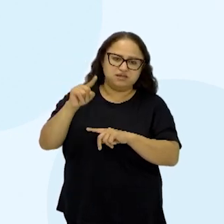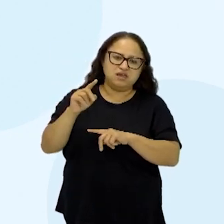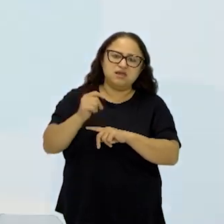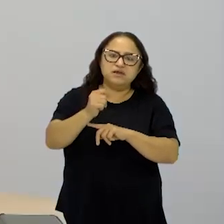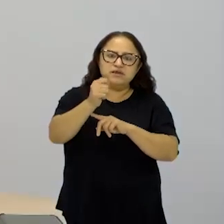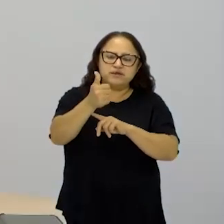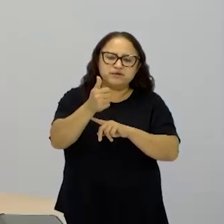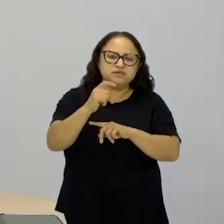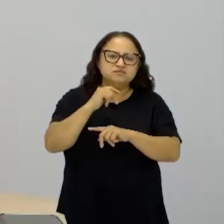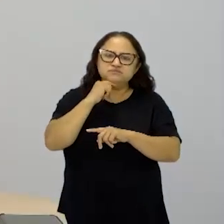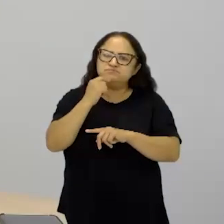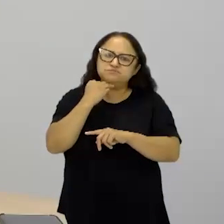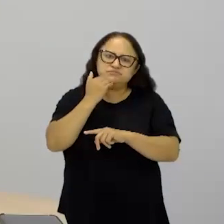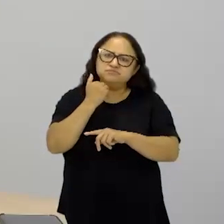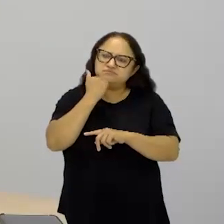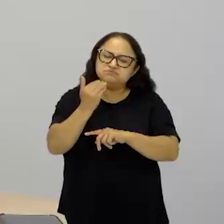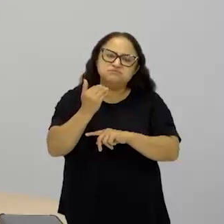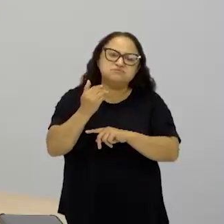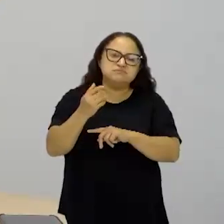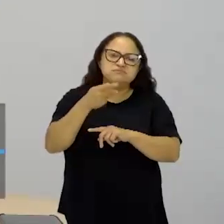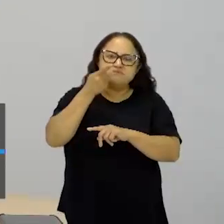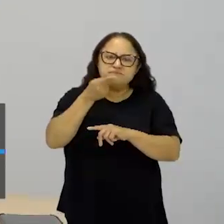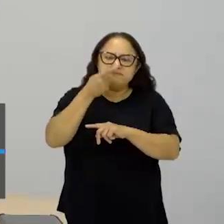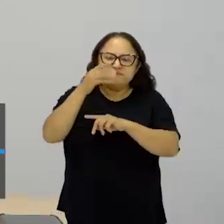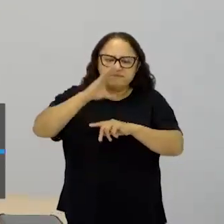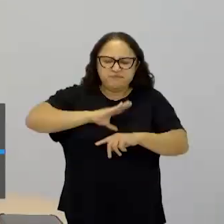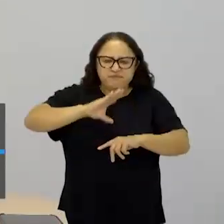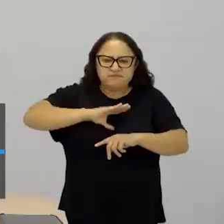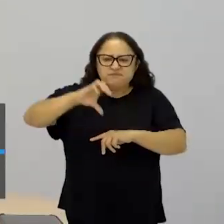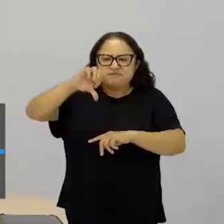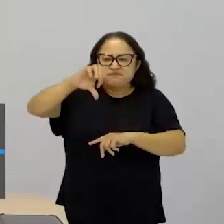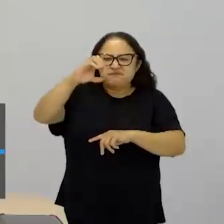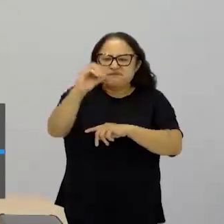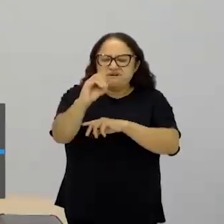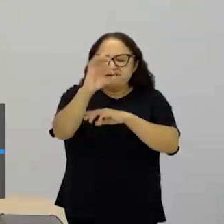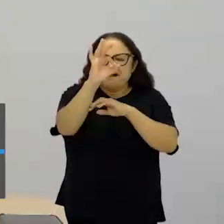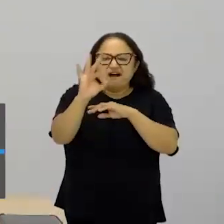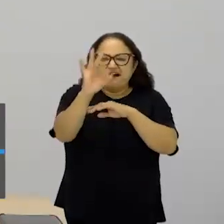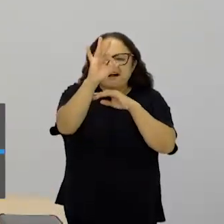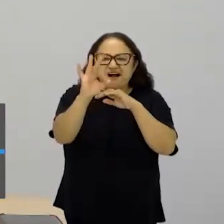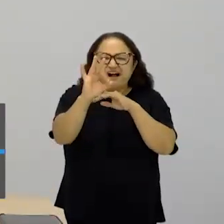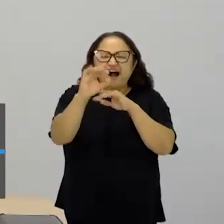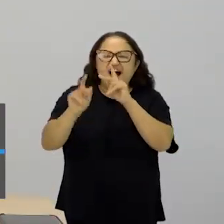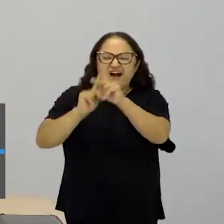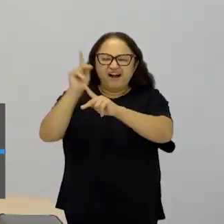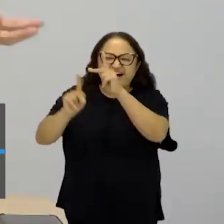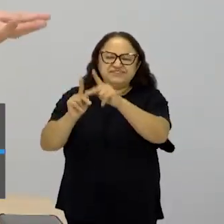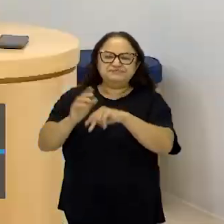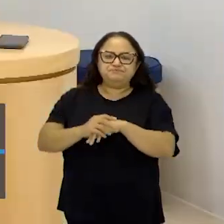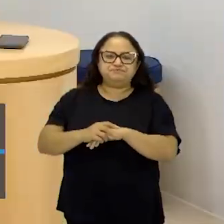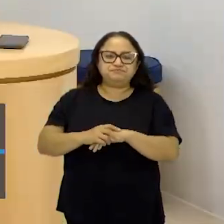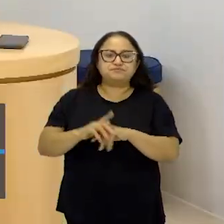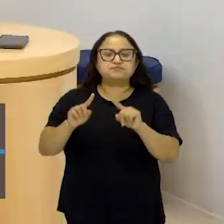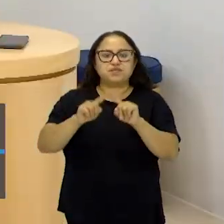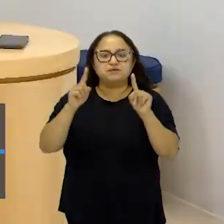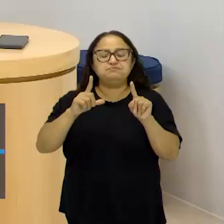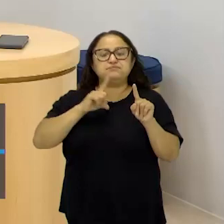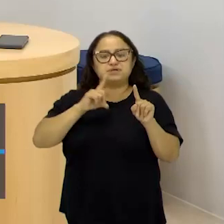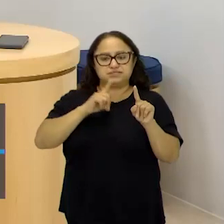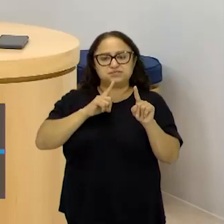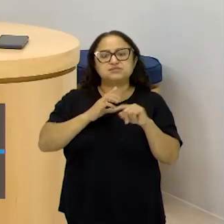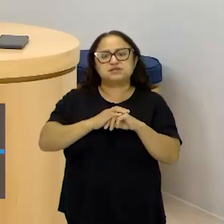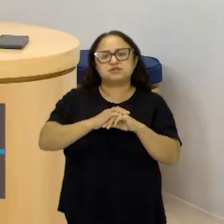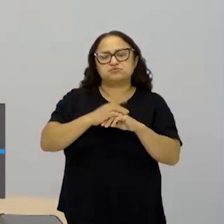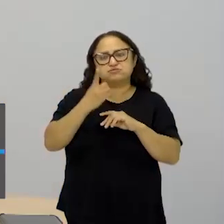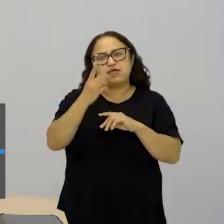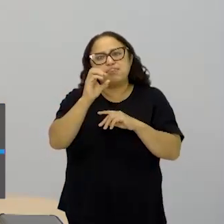ninguém lá fala língua portuguesa também. Então, eu tenho 90% da população que não fala língua portuguesa. Mas tem uma população que fala, isso é então, importante. eu